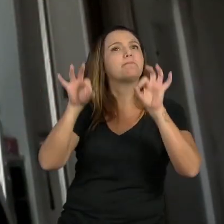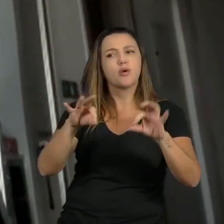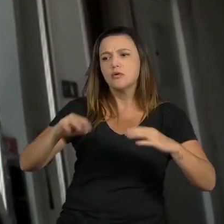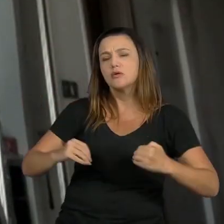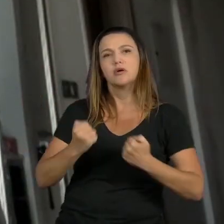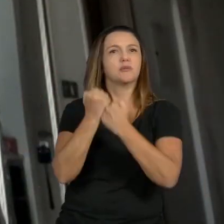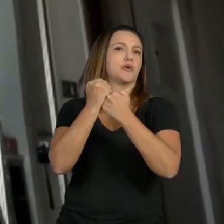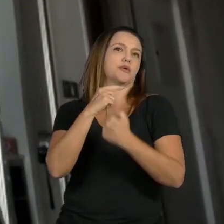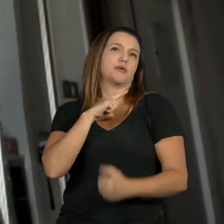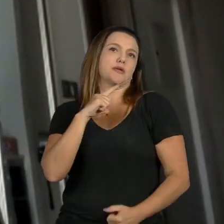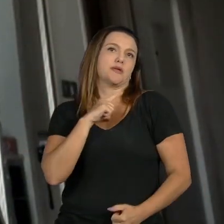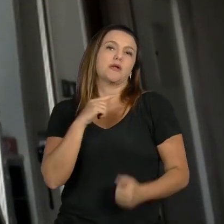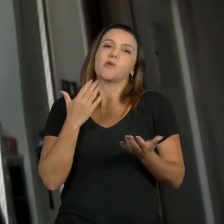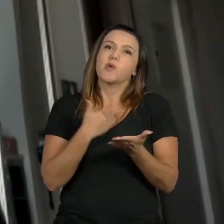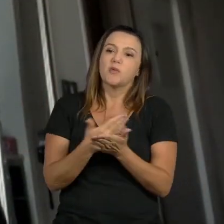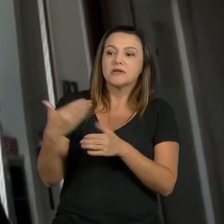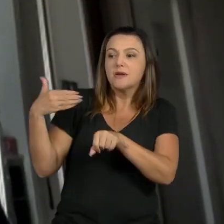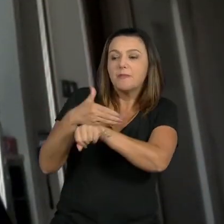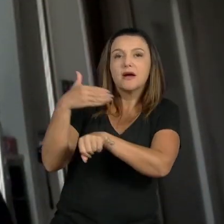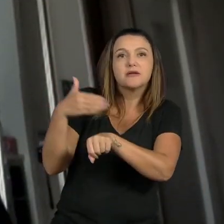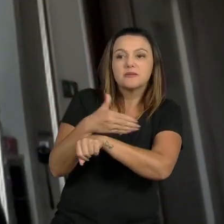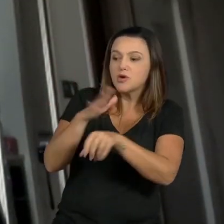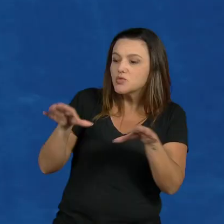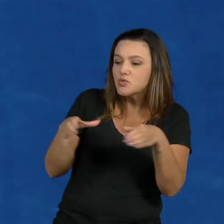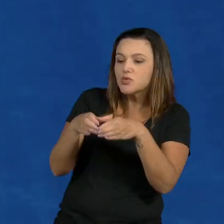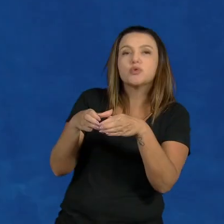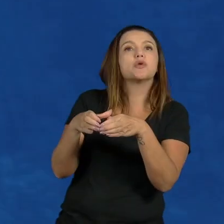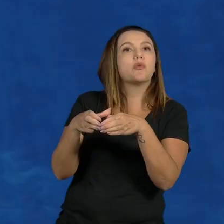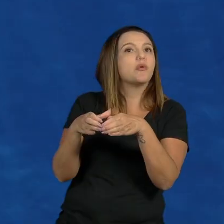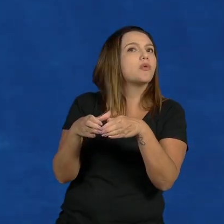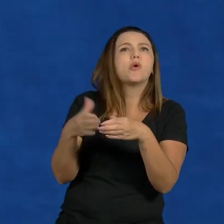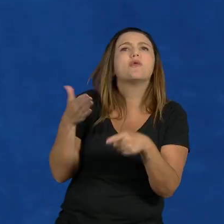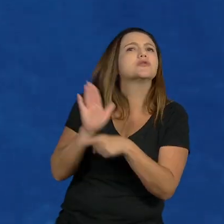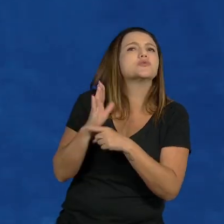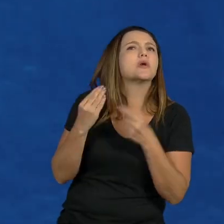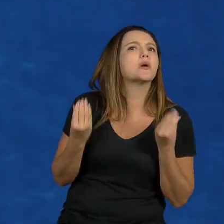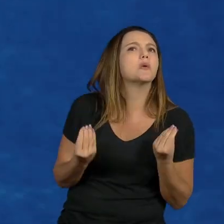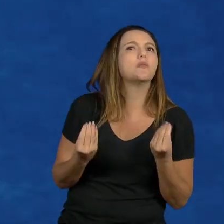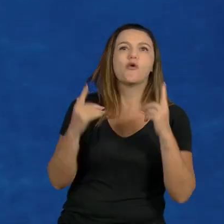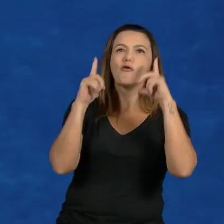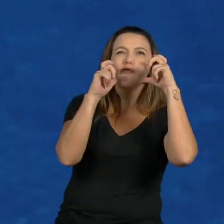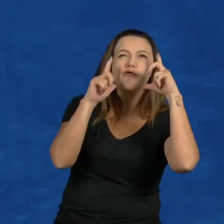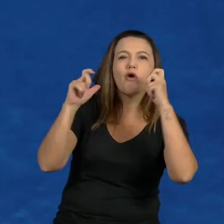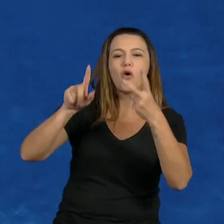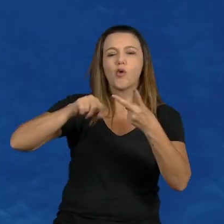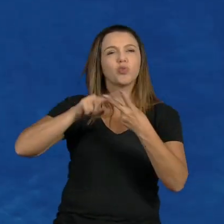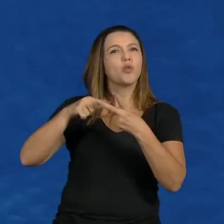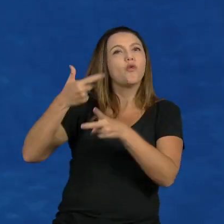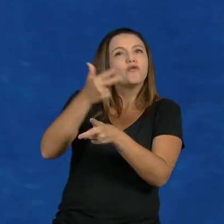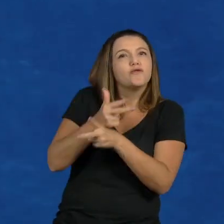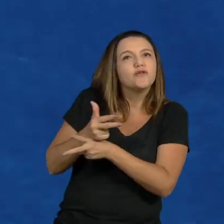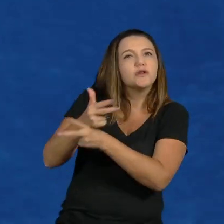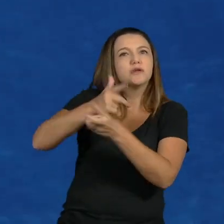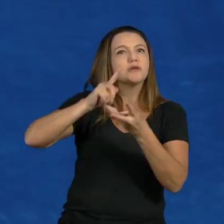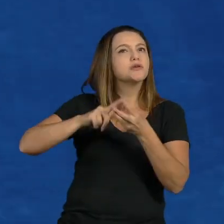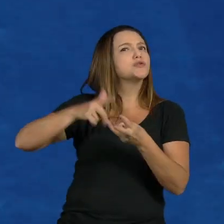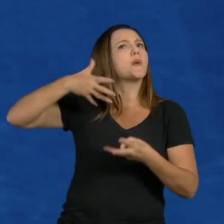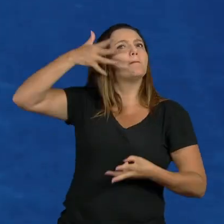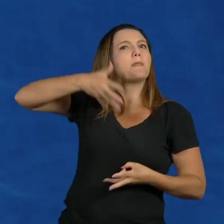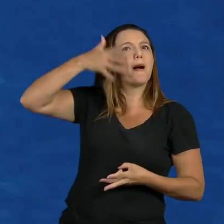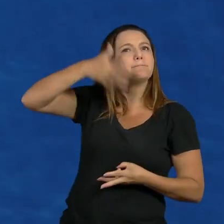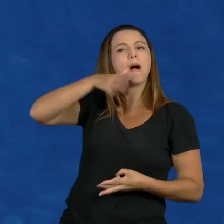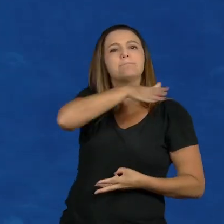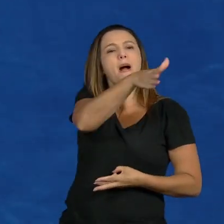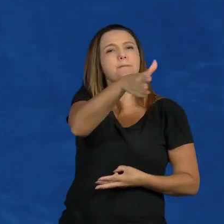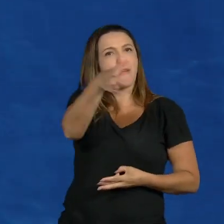também. Então eu comecei a fazer participação da Liga contribuindo com as minhas fotos, vídeos, fazendo palestra na Liga também, mas também